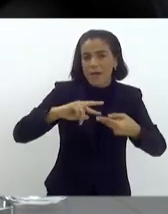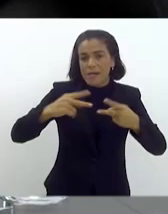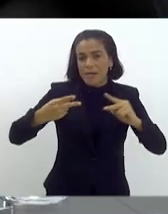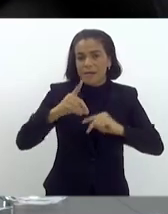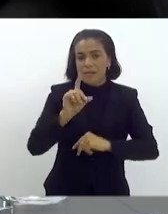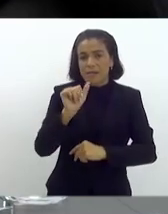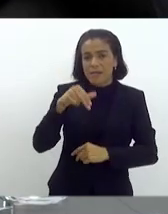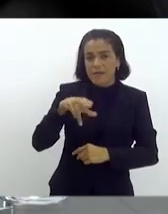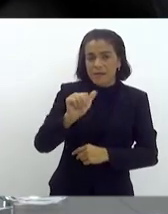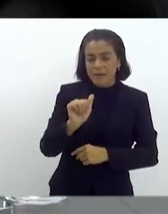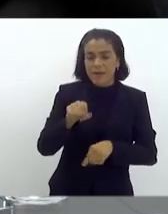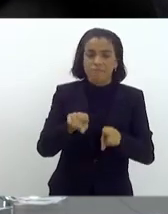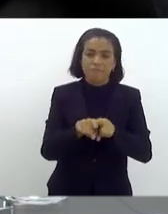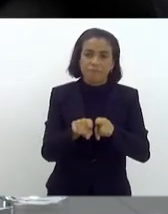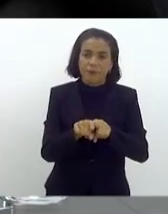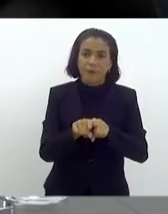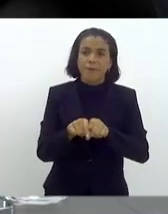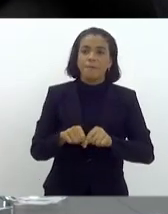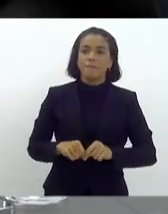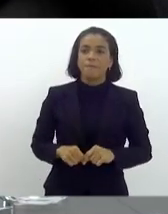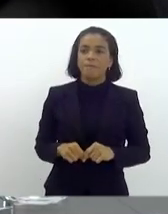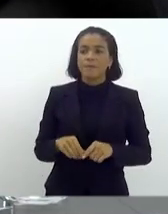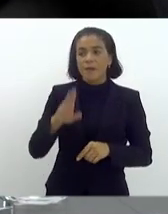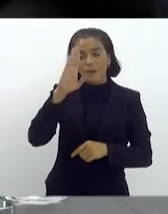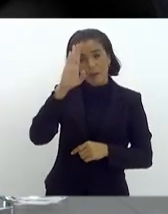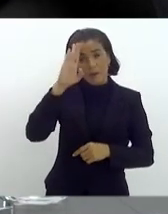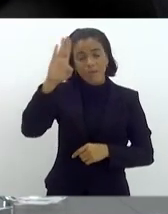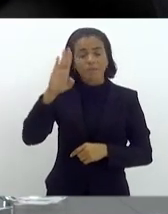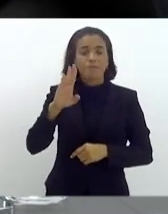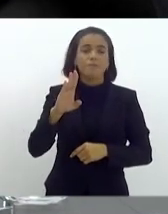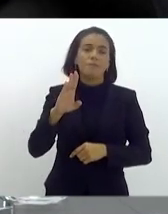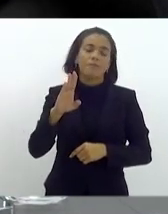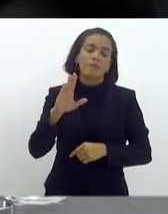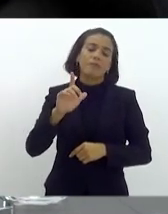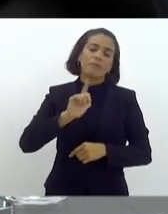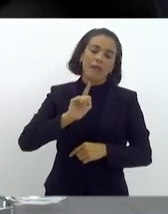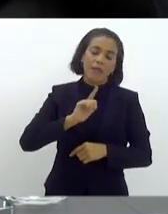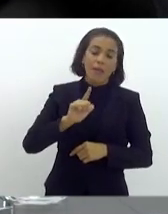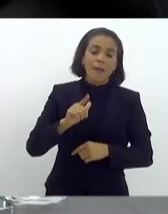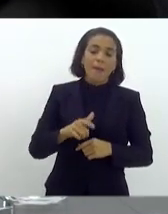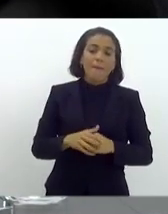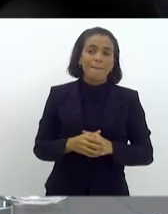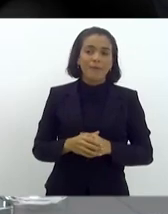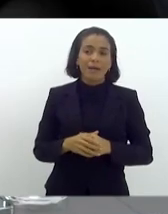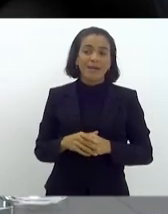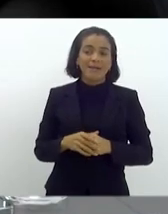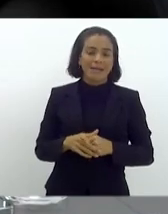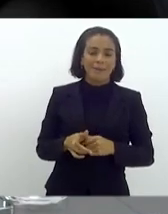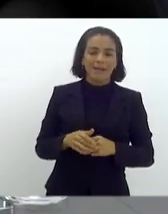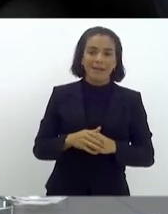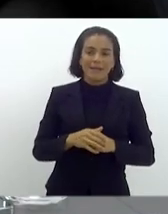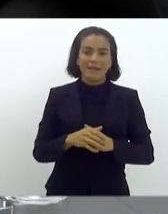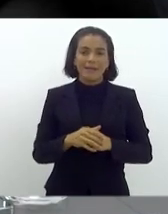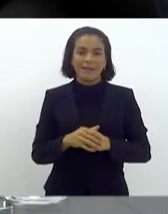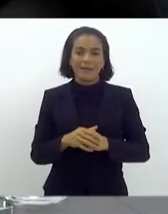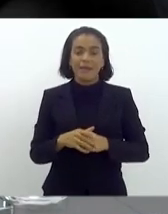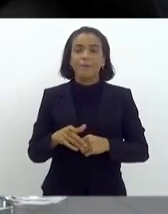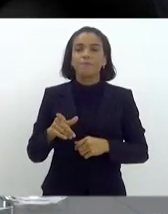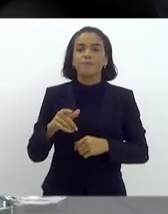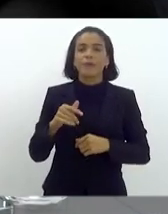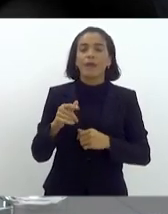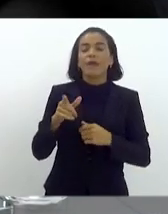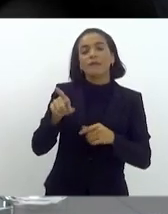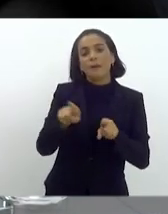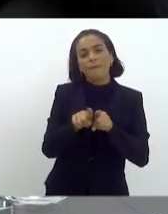dos crimes cibernéticos e os principais pontos de ventilados foi a questão muitas vezes da capacitação profissional